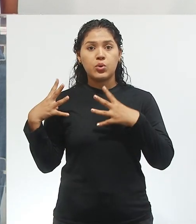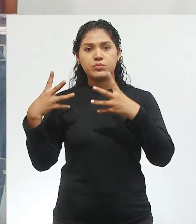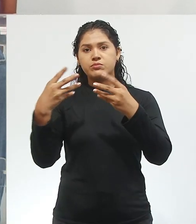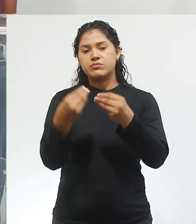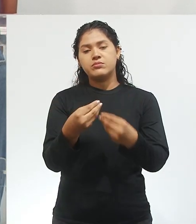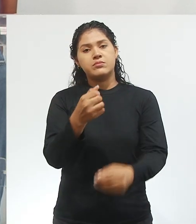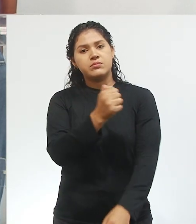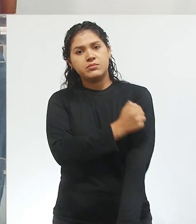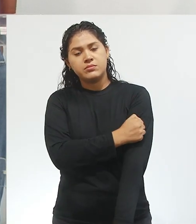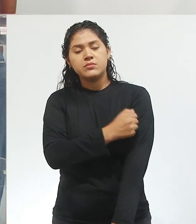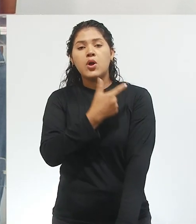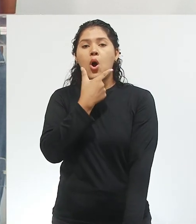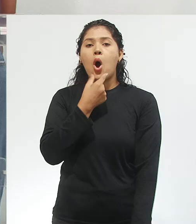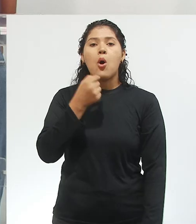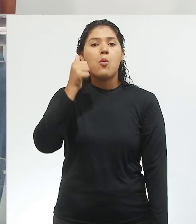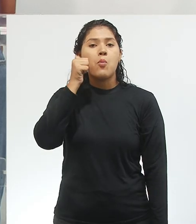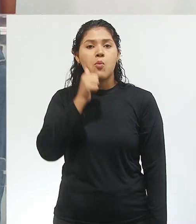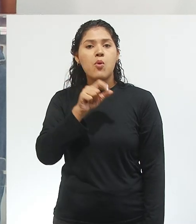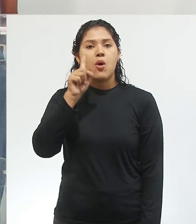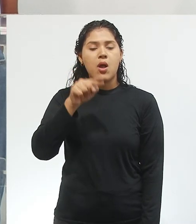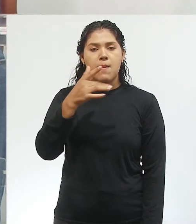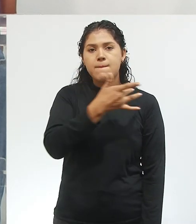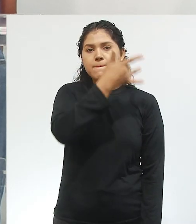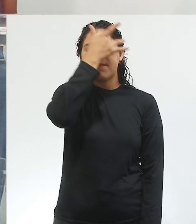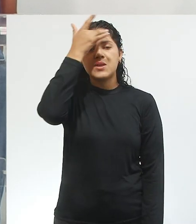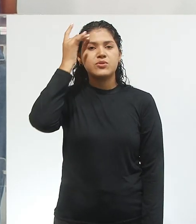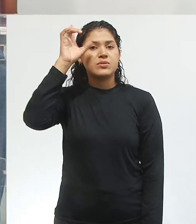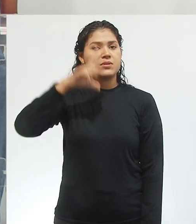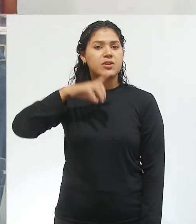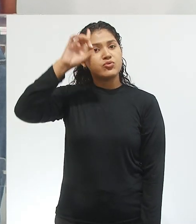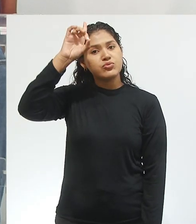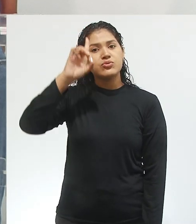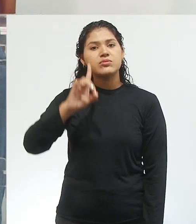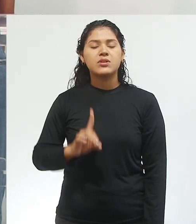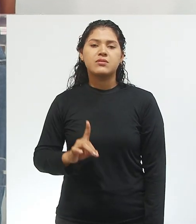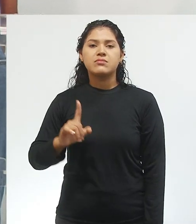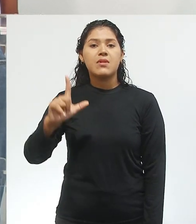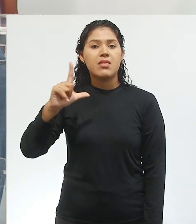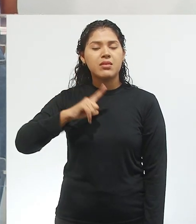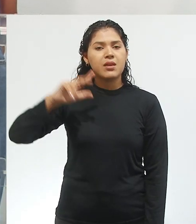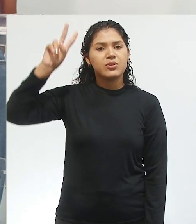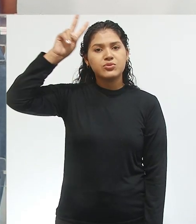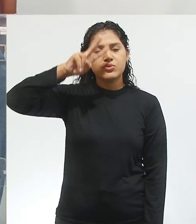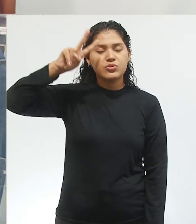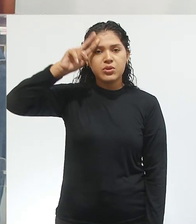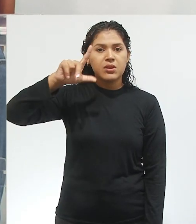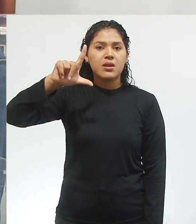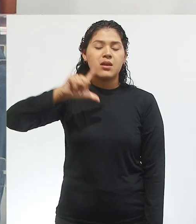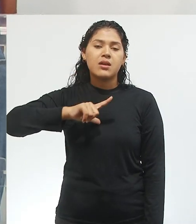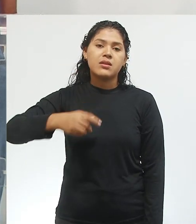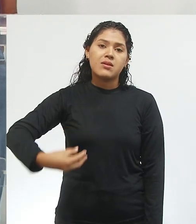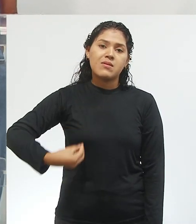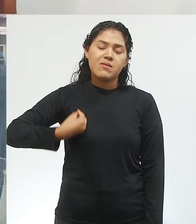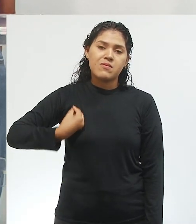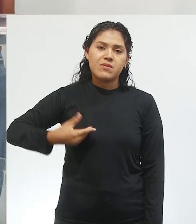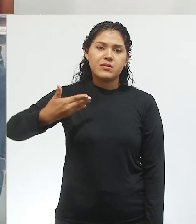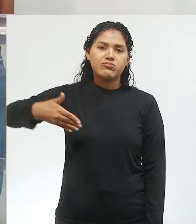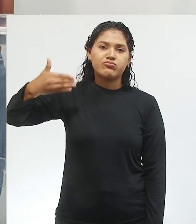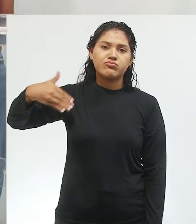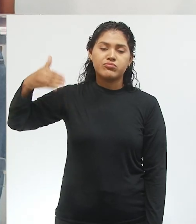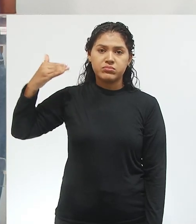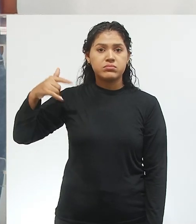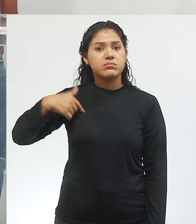e alunas, eles são sujeitos de direitos, né? Eles têm uma história, eles precisam ser vistos